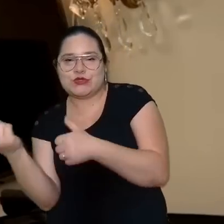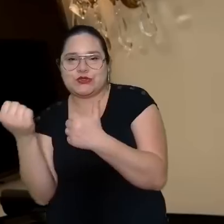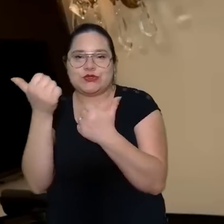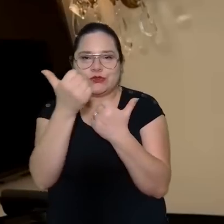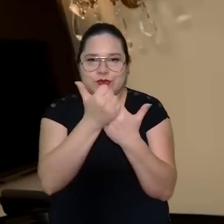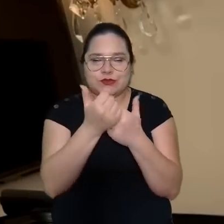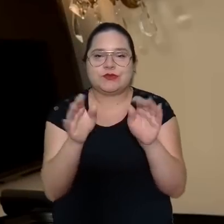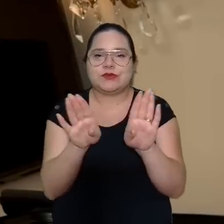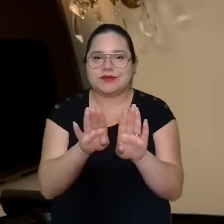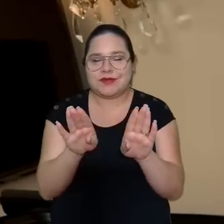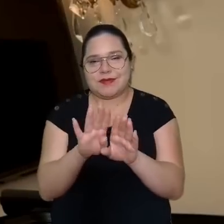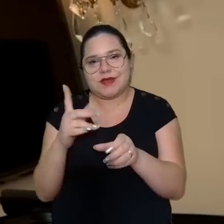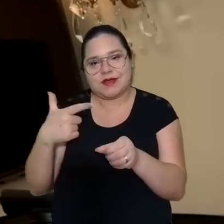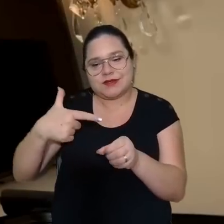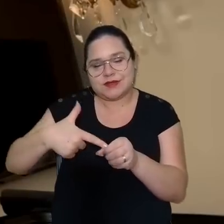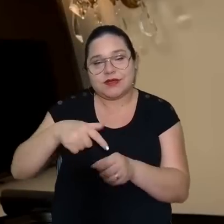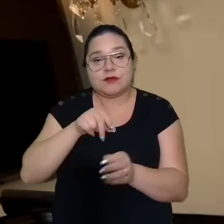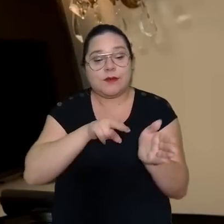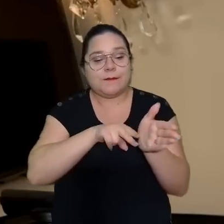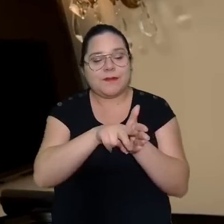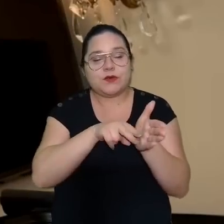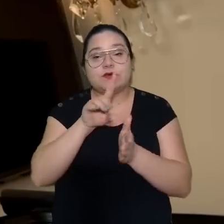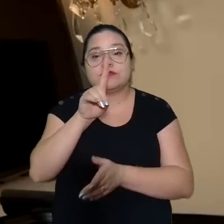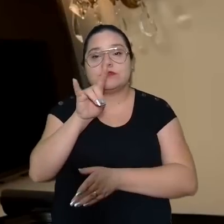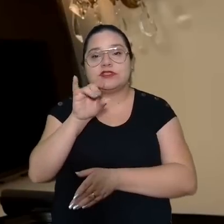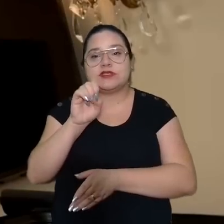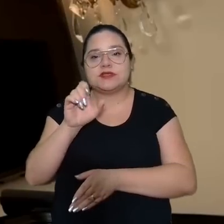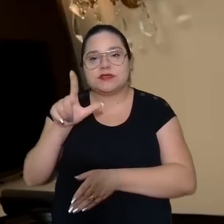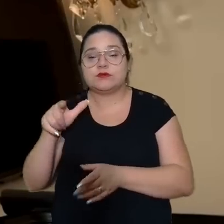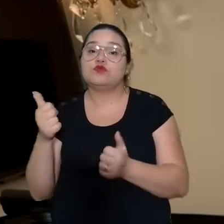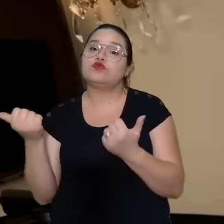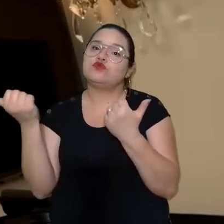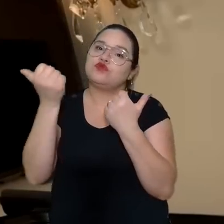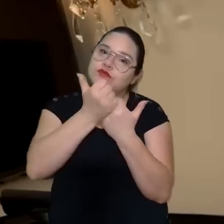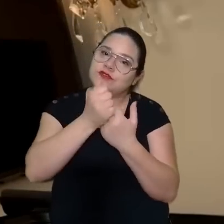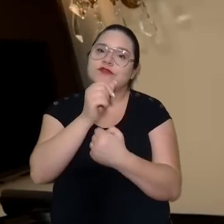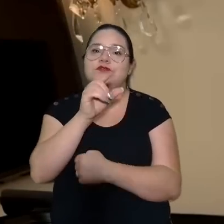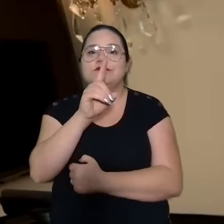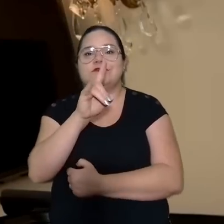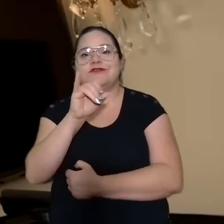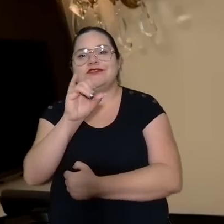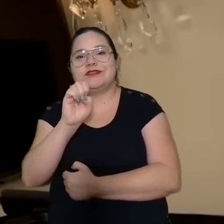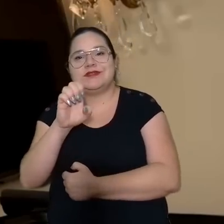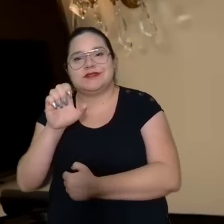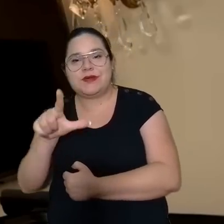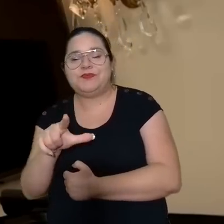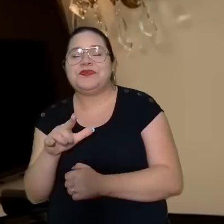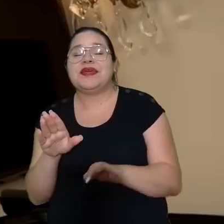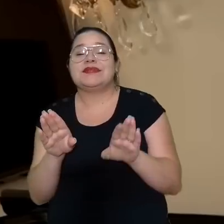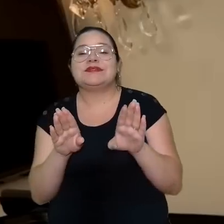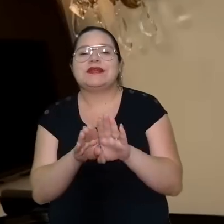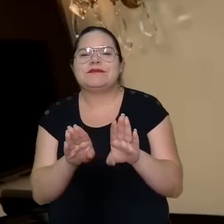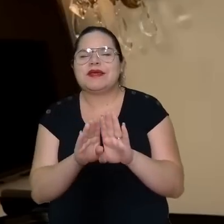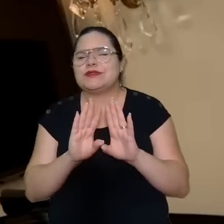gasolina, o biodiesel é um grande substituto do diesel. Então, além de todos os pontos